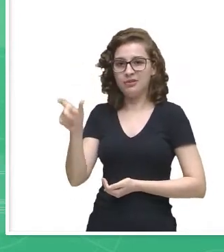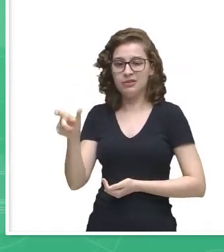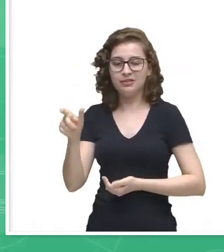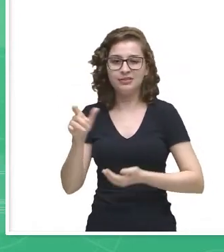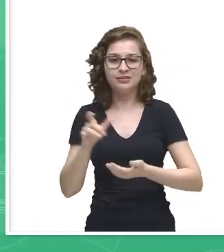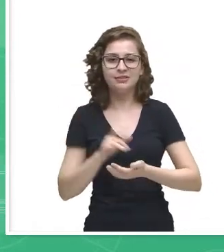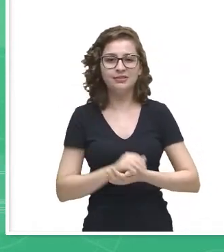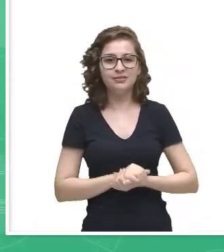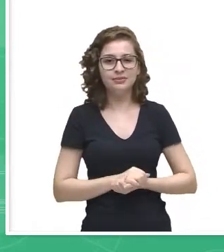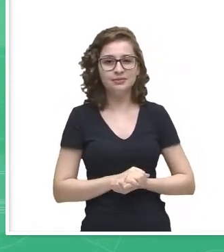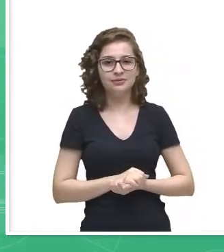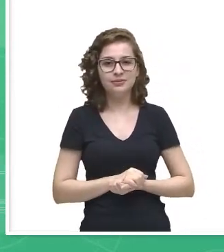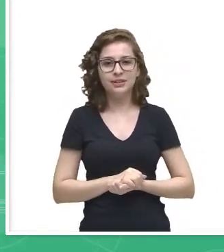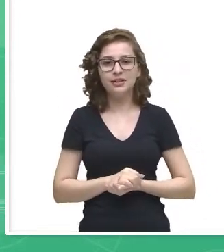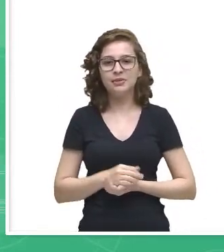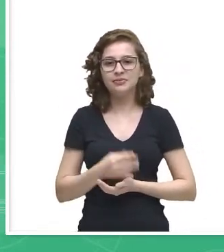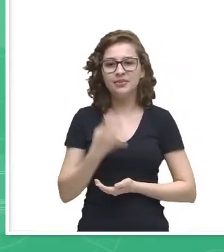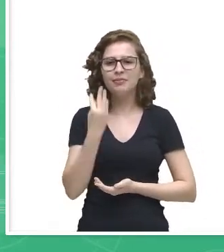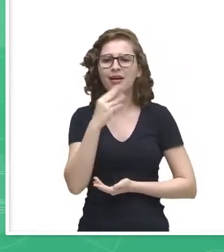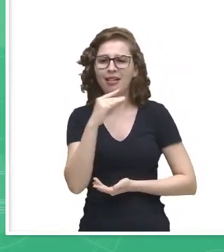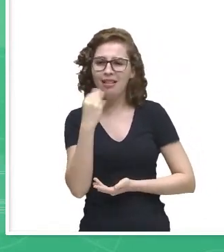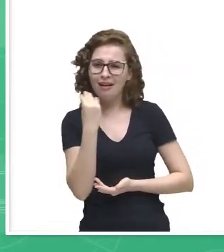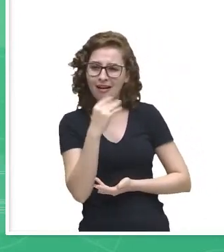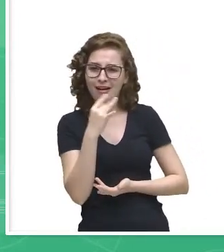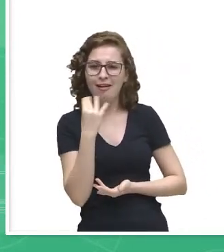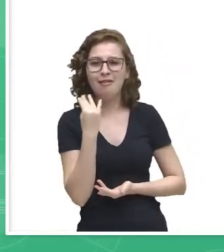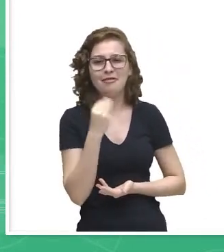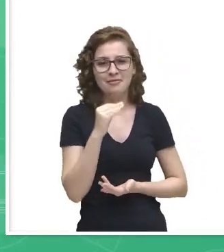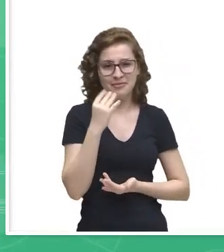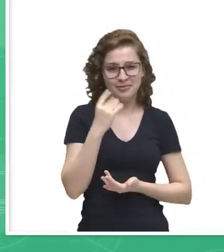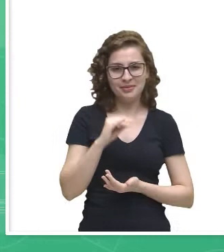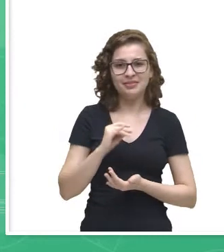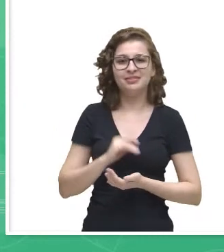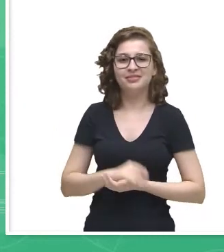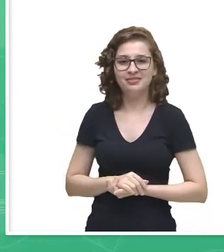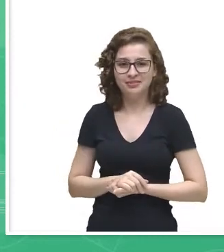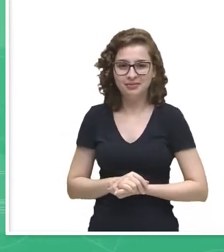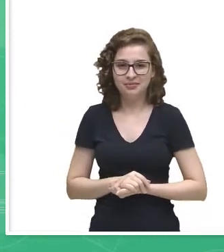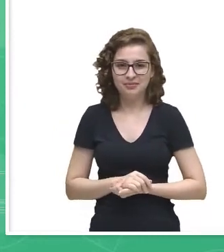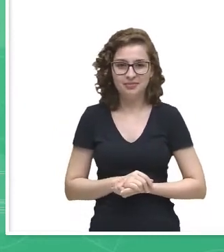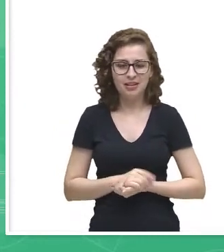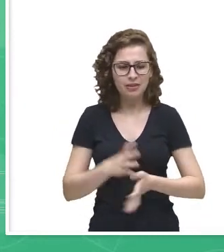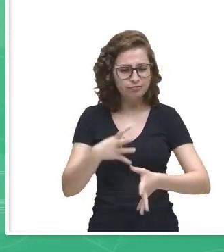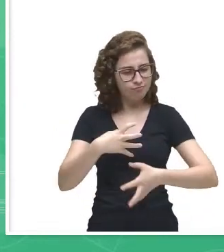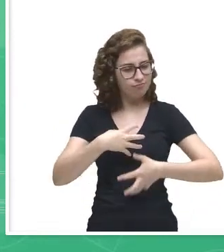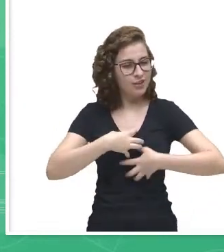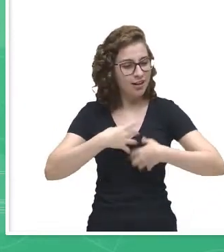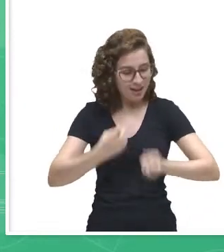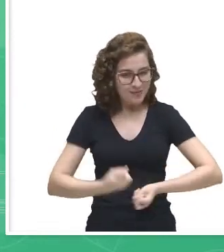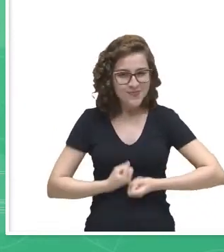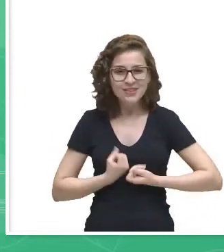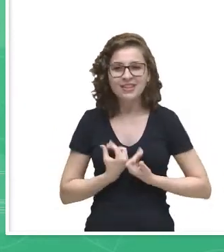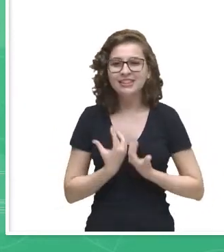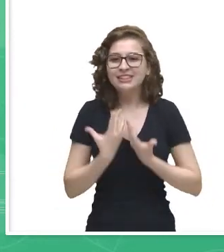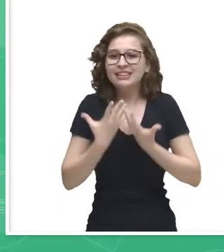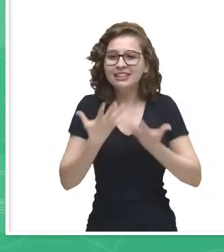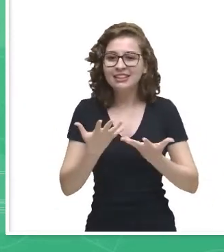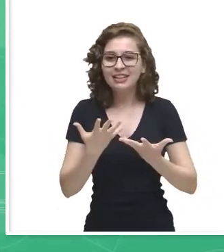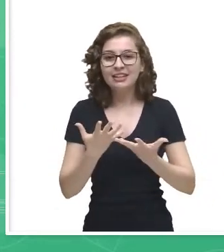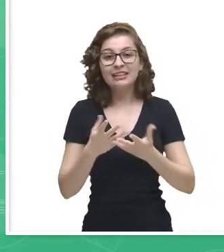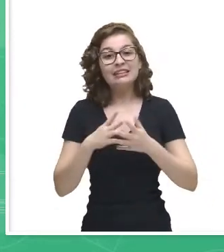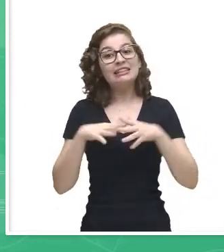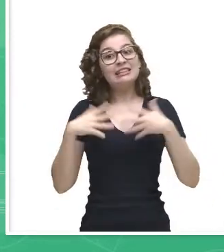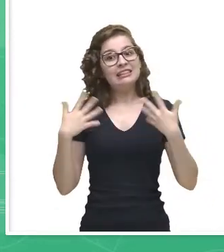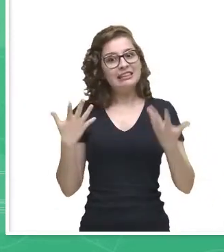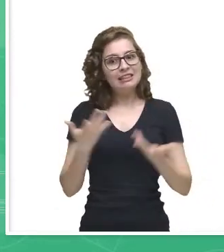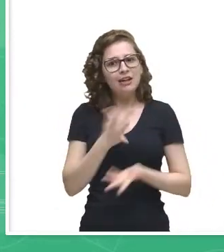avião, que consegue qualquer coisa com as palavras, que desperta sentimentos em você? Então, tem o dom